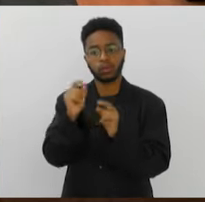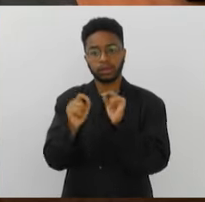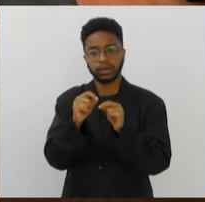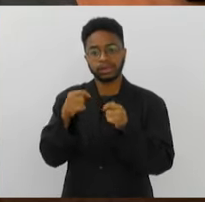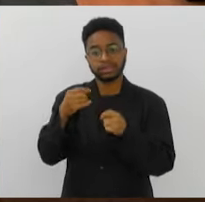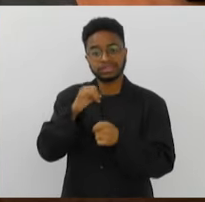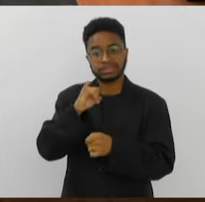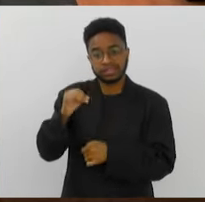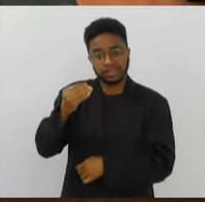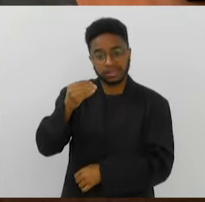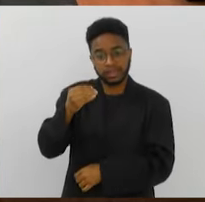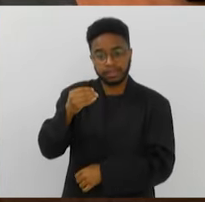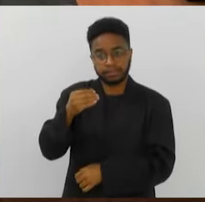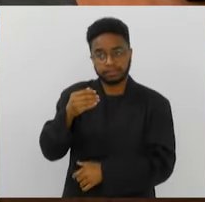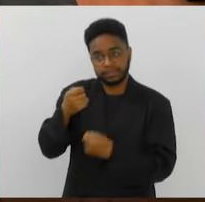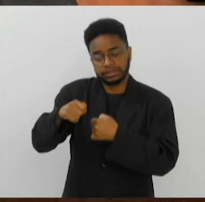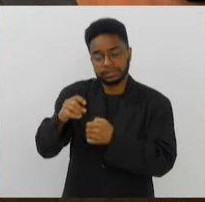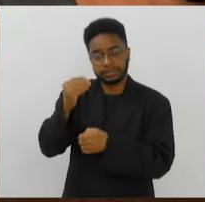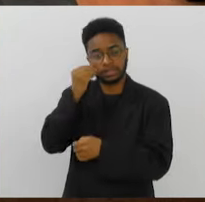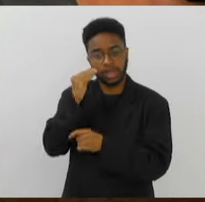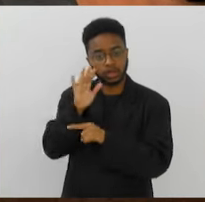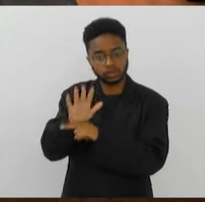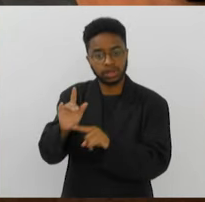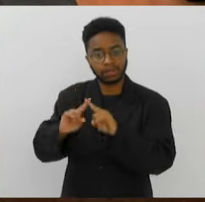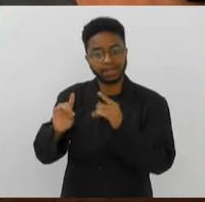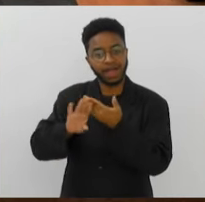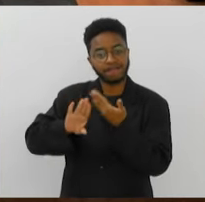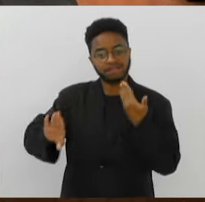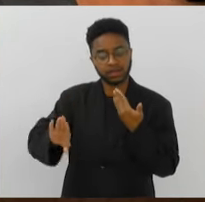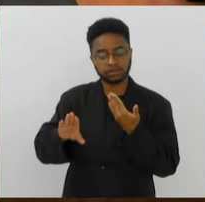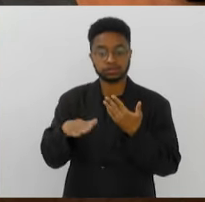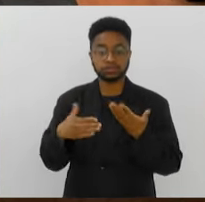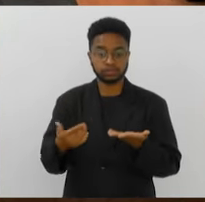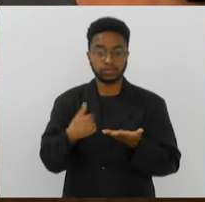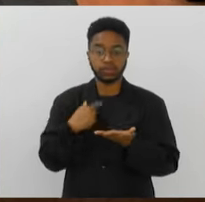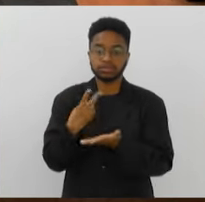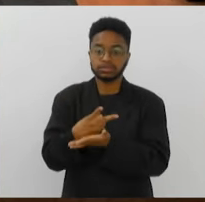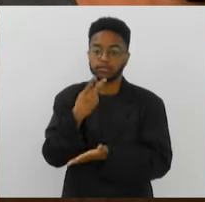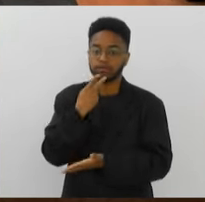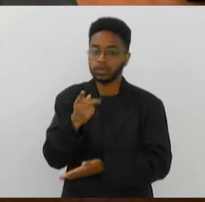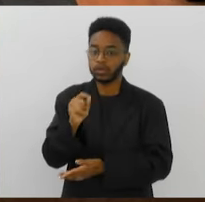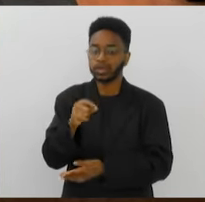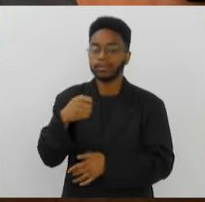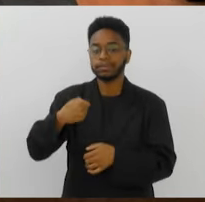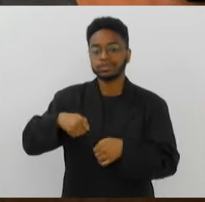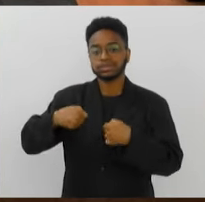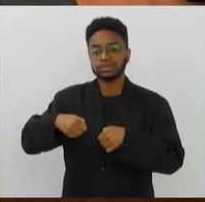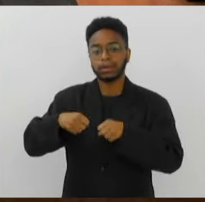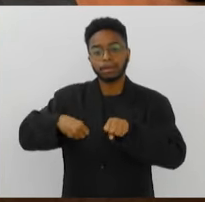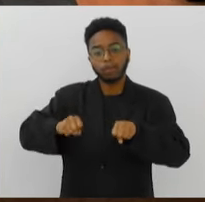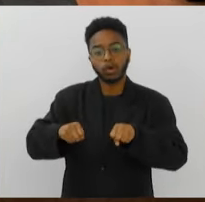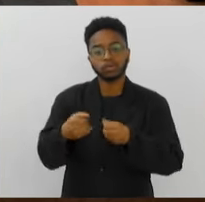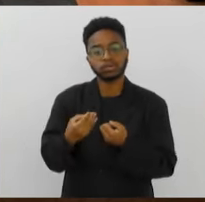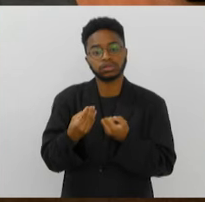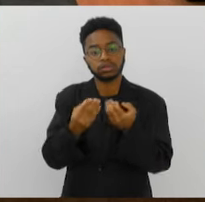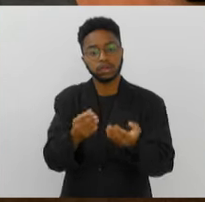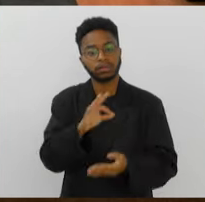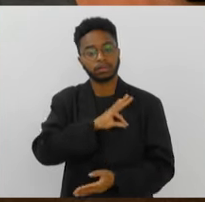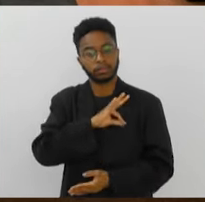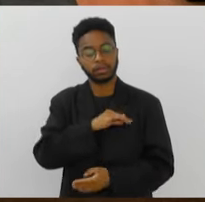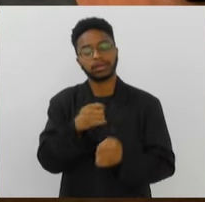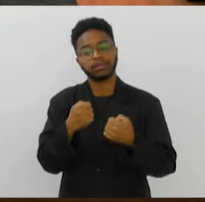ajudar, elas se afastam de você, como é o caso. Eu sempre falei, gente, vamos botar motocicleta para a polícia militar, bota o pessoal